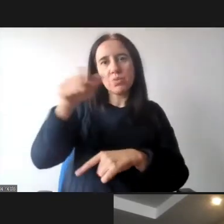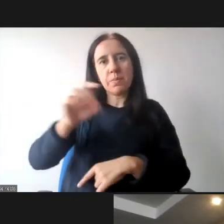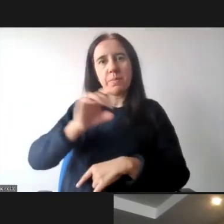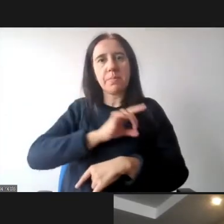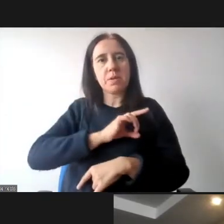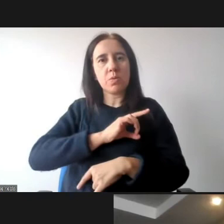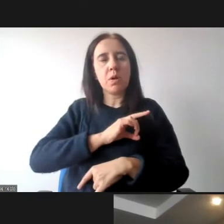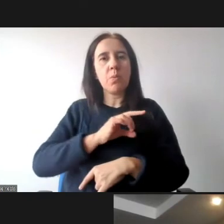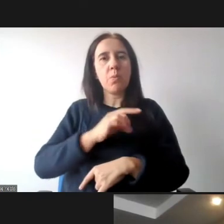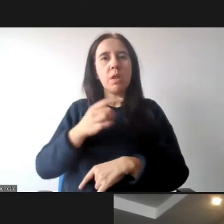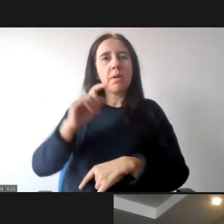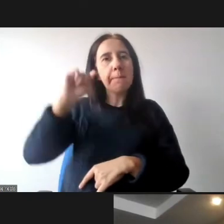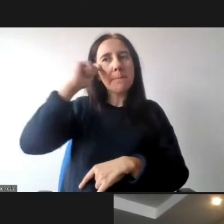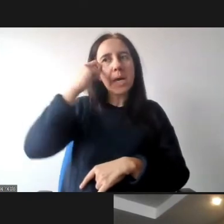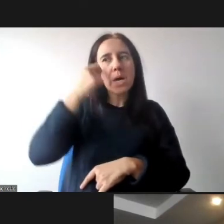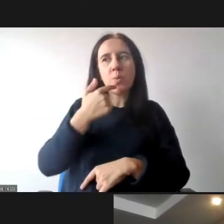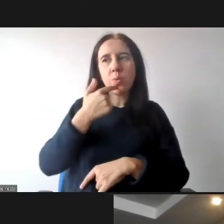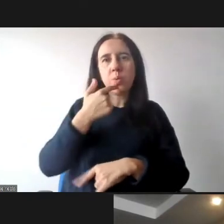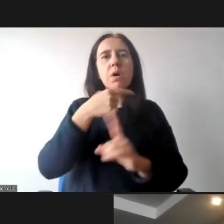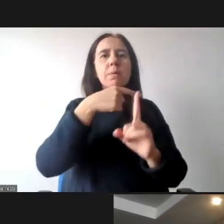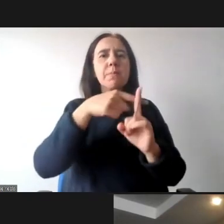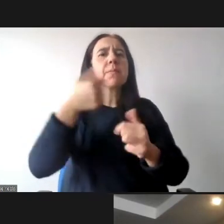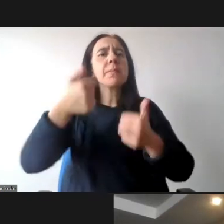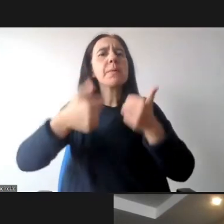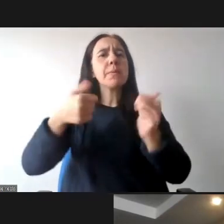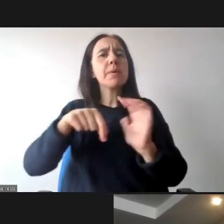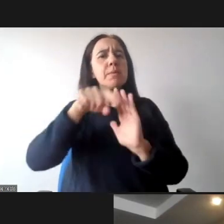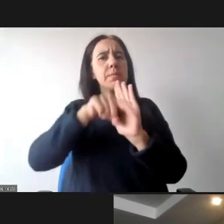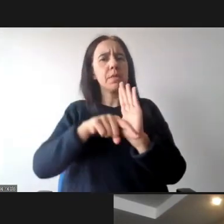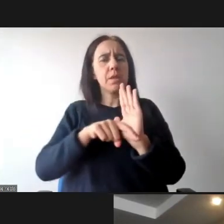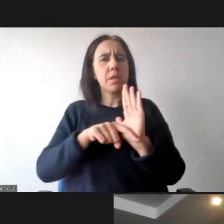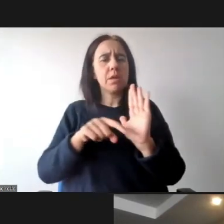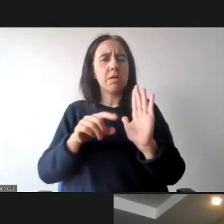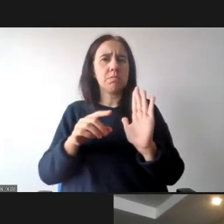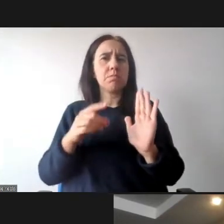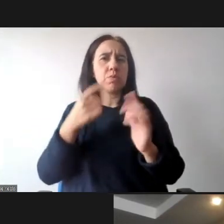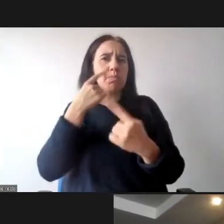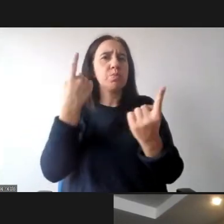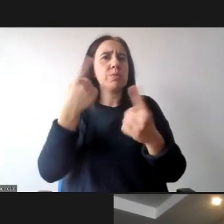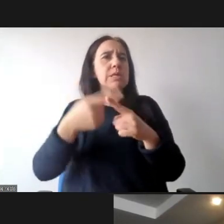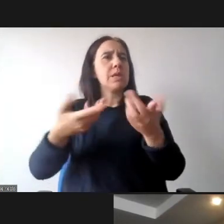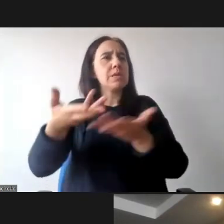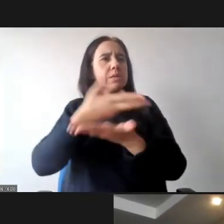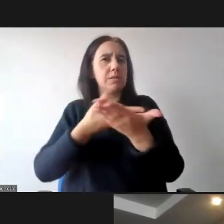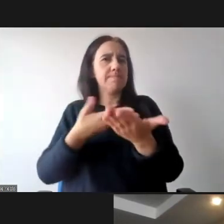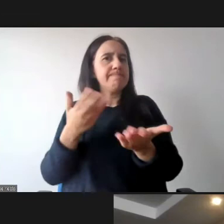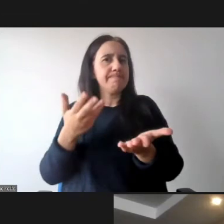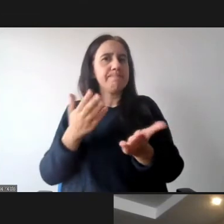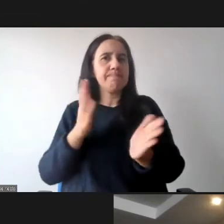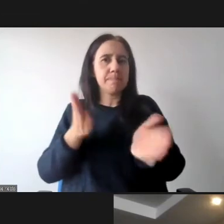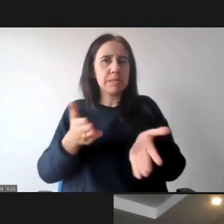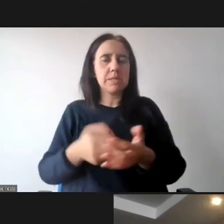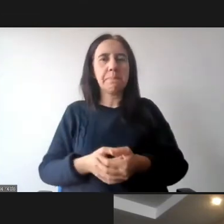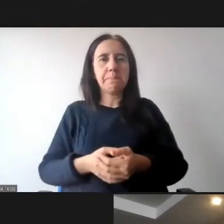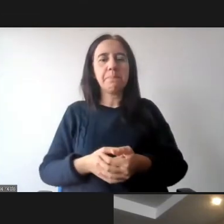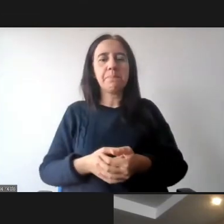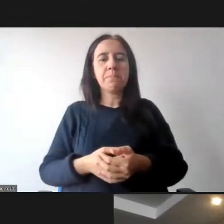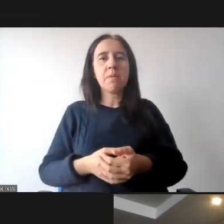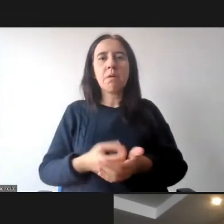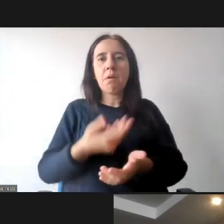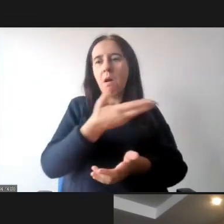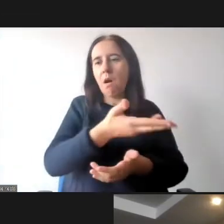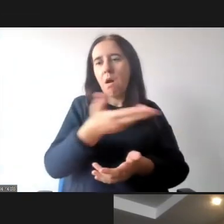custo excessivo face ao benefício que a medida representa para o interesse público. O desrespeito de qualquer uma destas